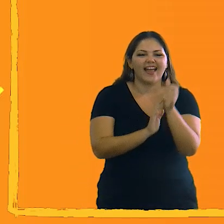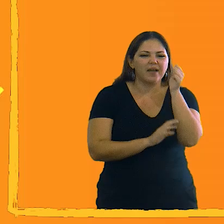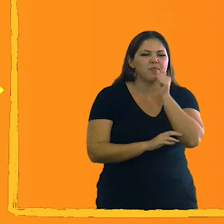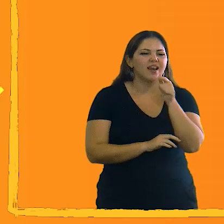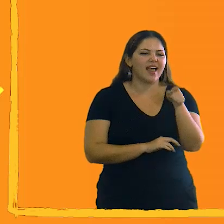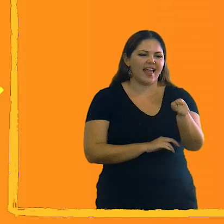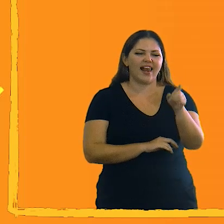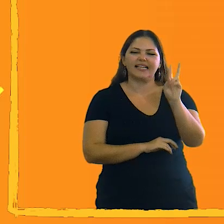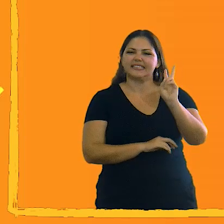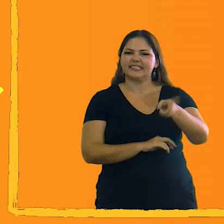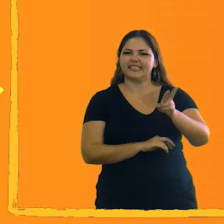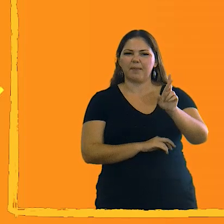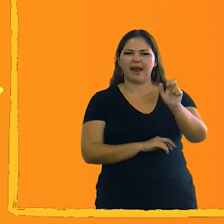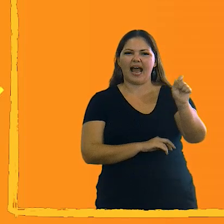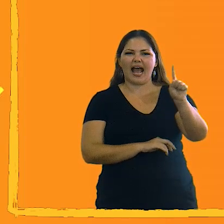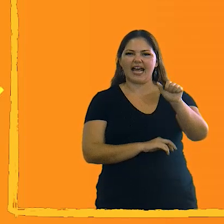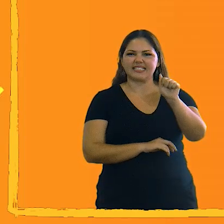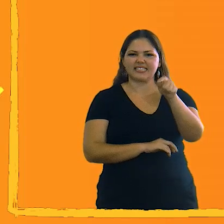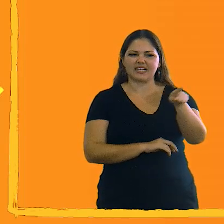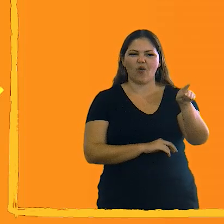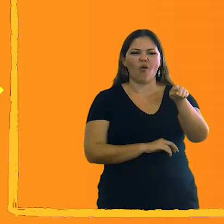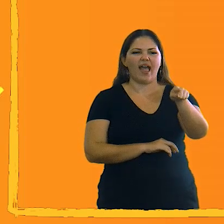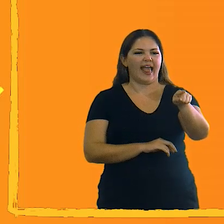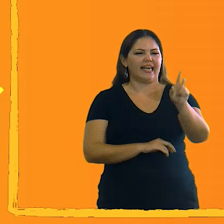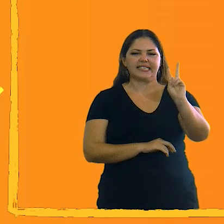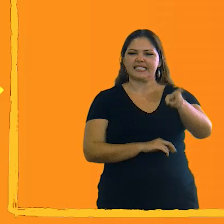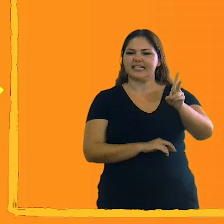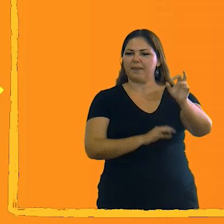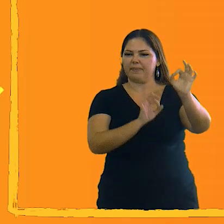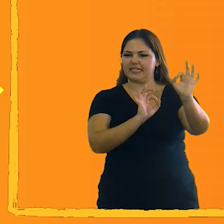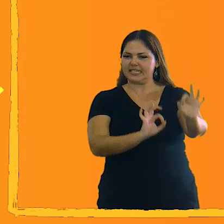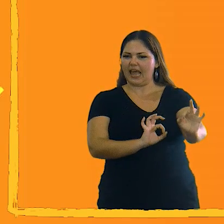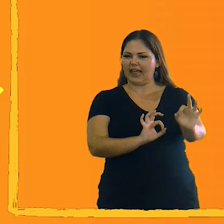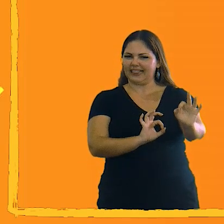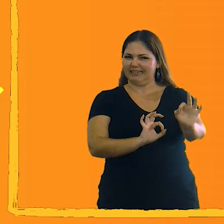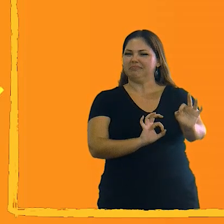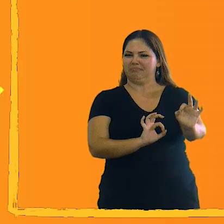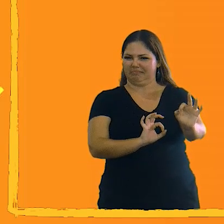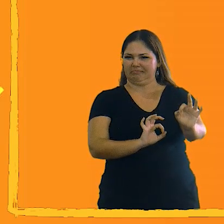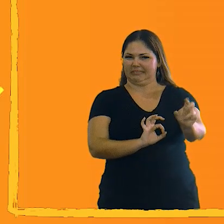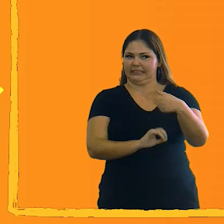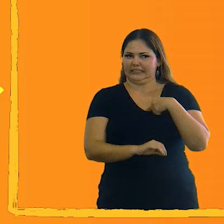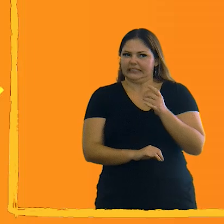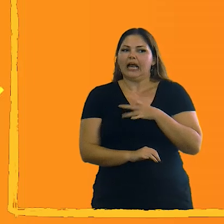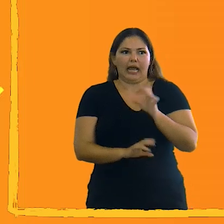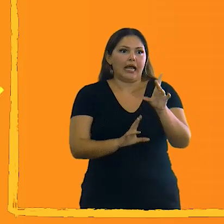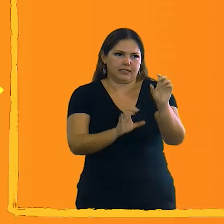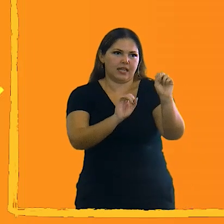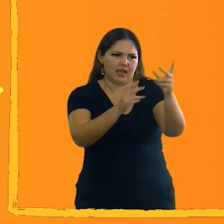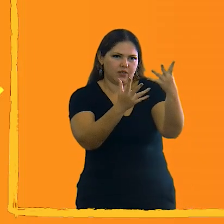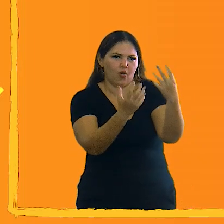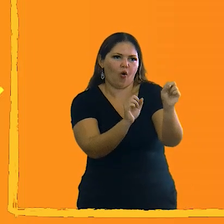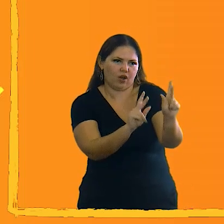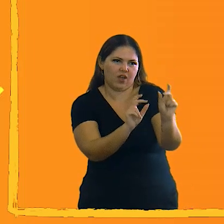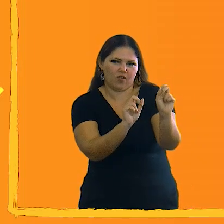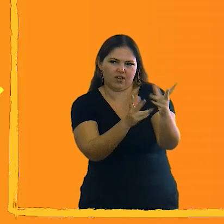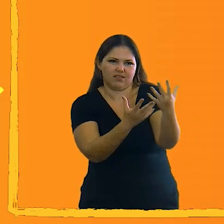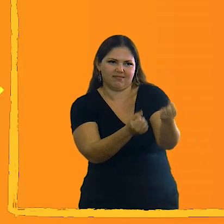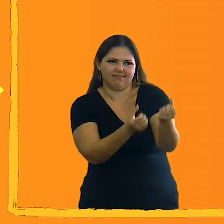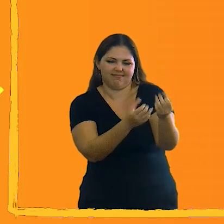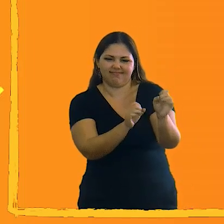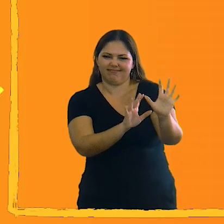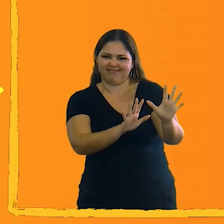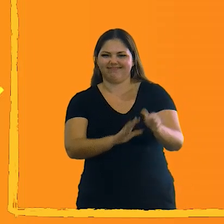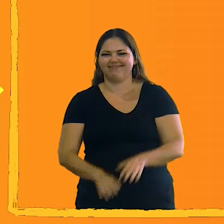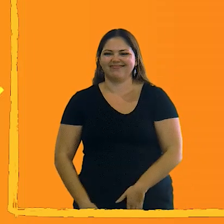mentira né pessoal quanta gente me dá um exemplo de razão aí